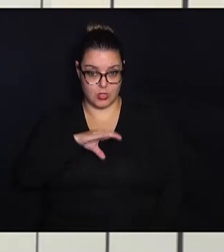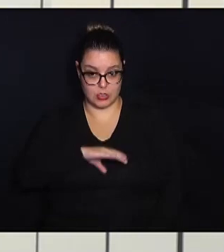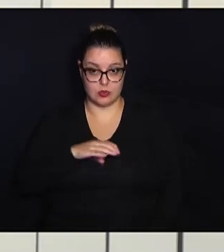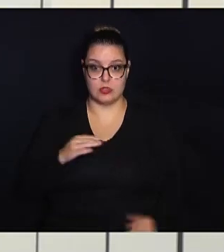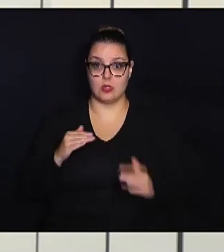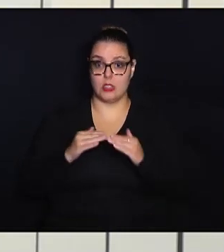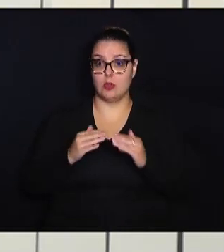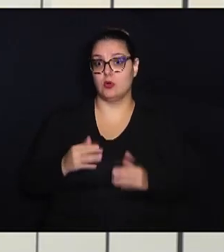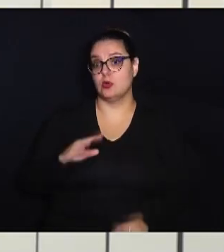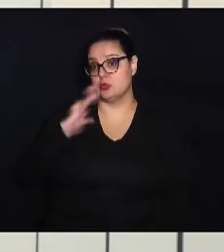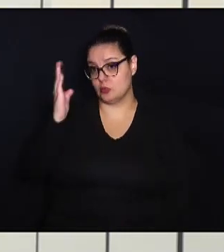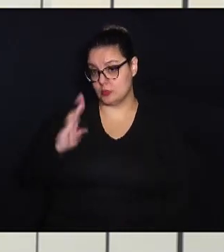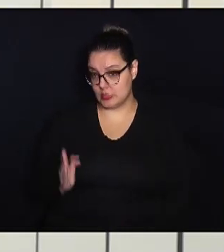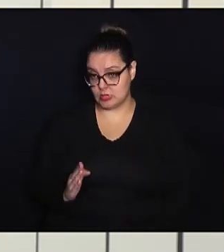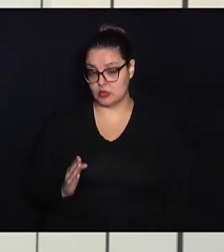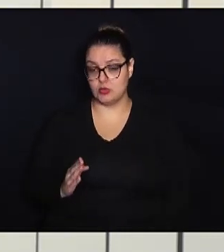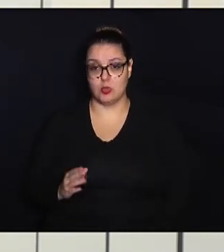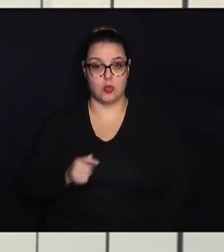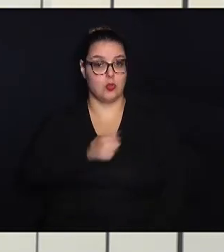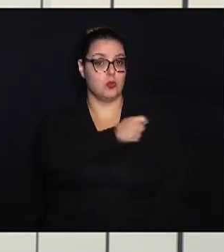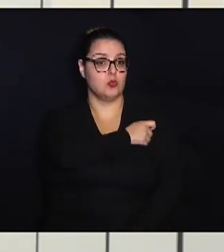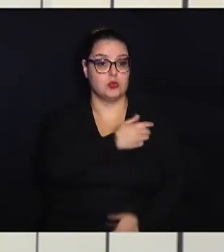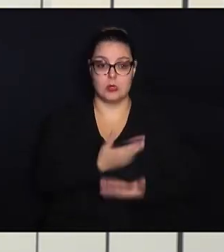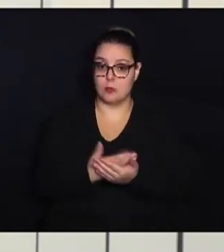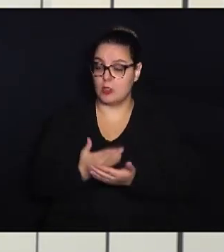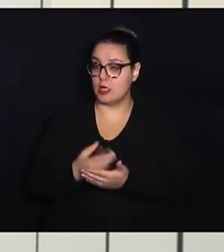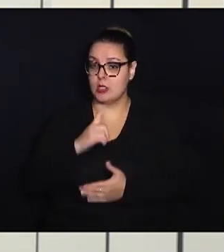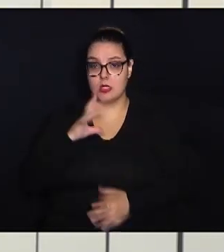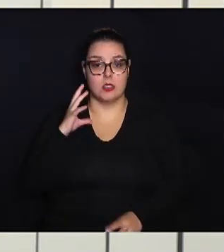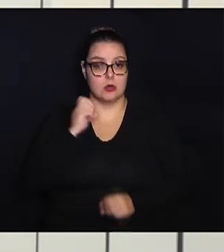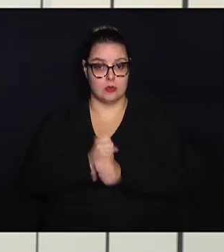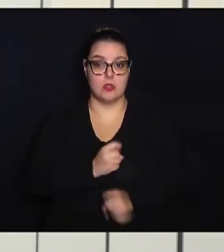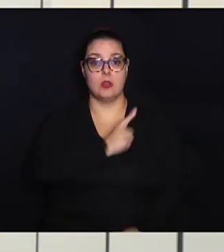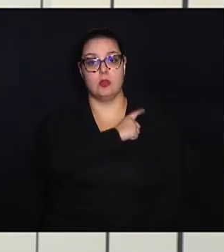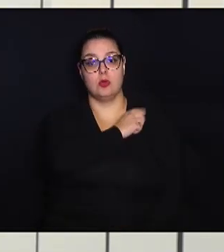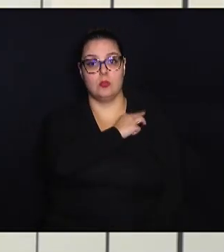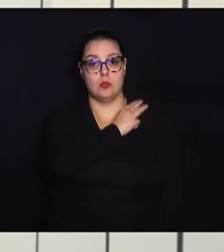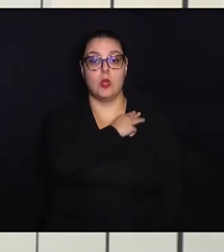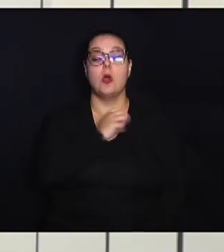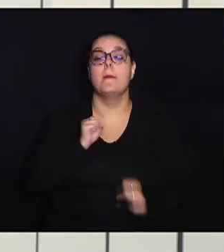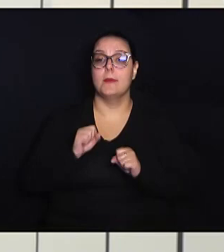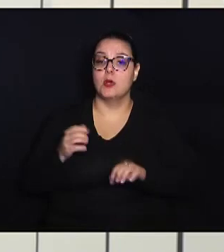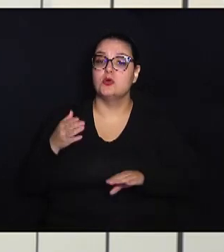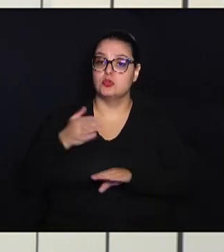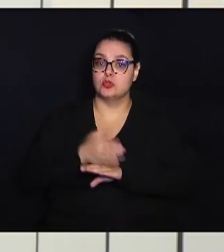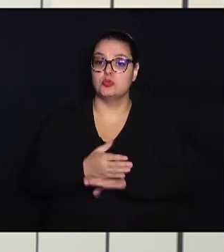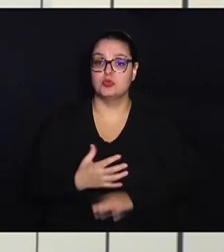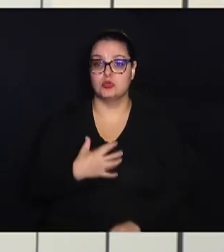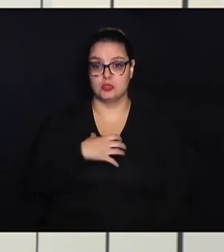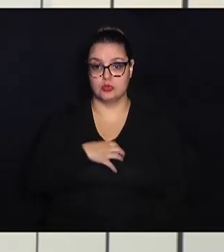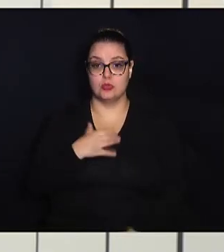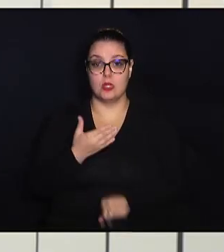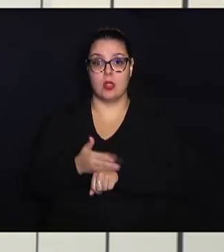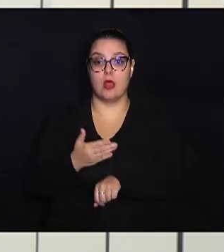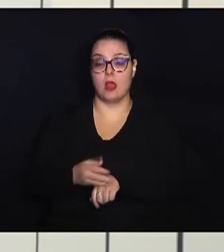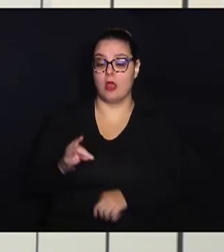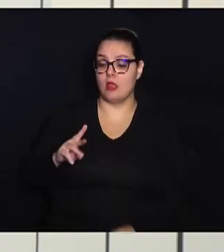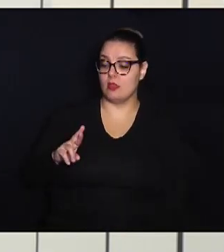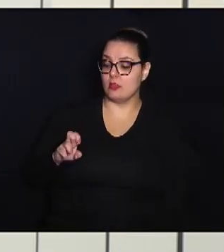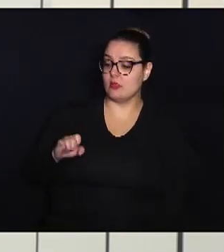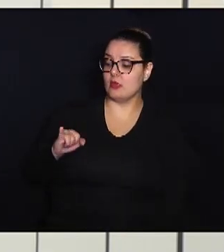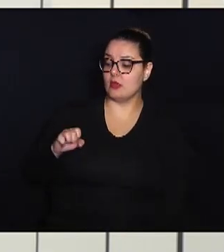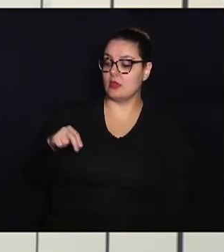Brasil os estudantes que não concluíram o ensino médio também podem participar na condição de treineiros para uma